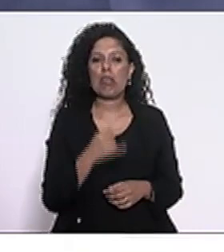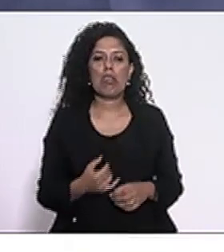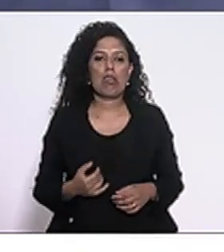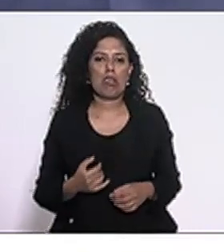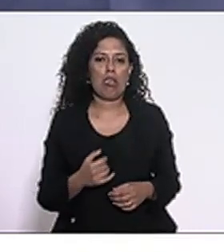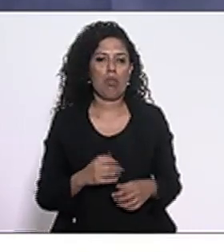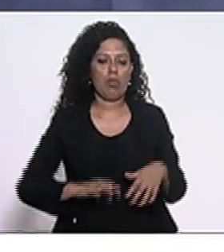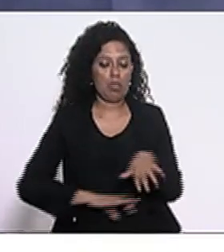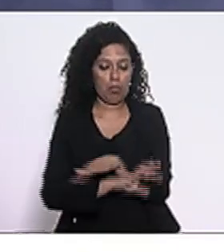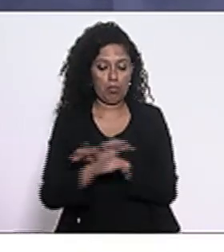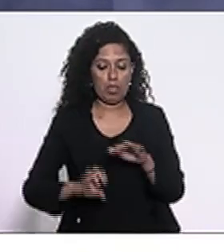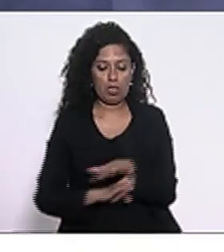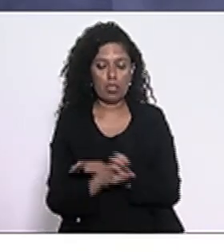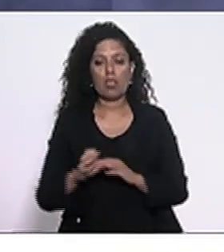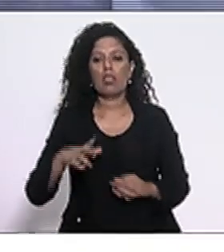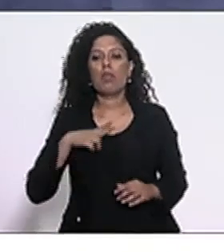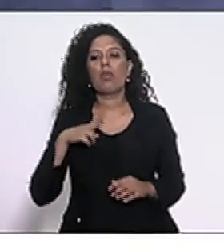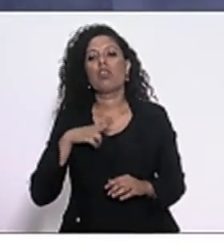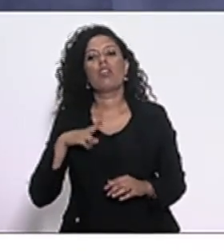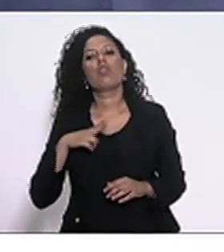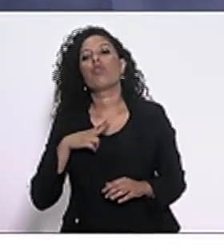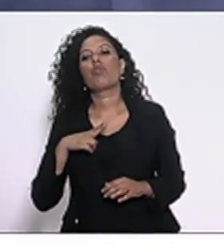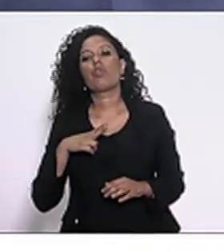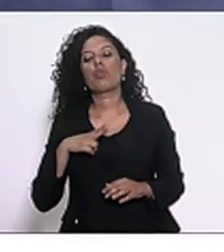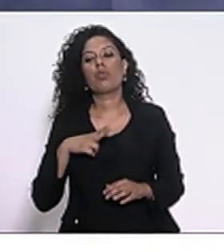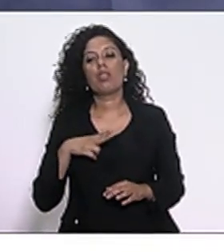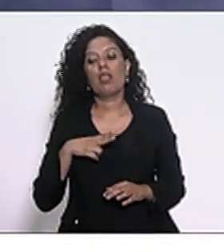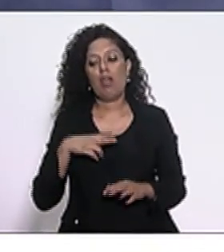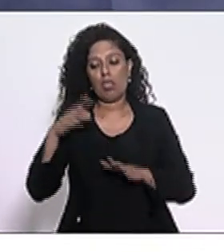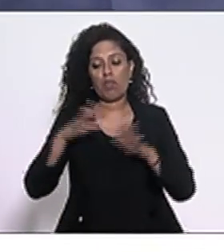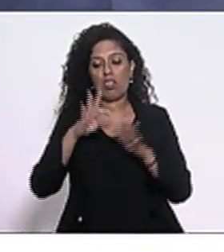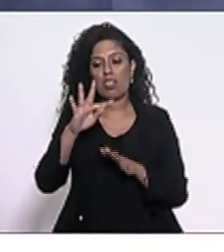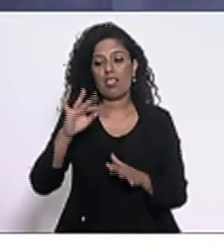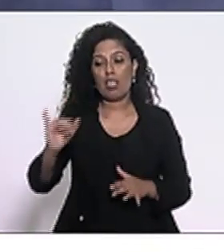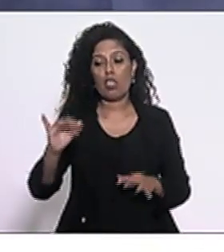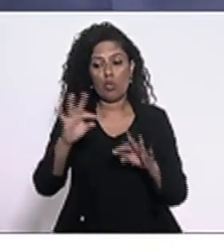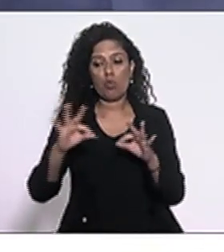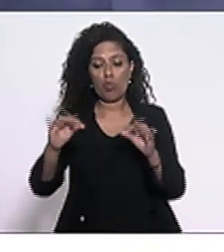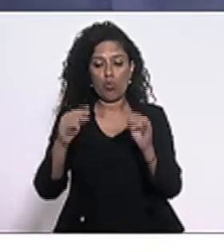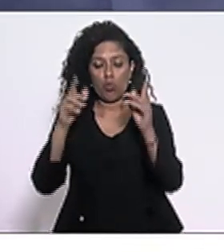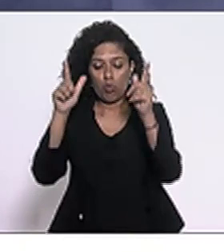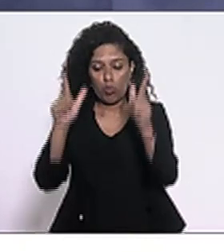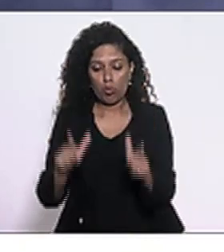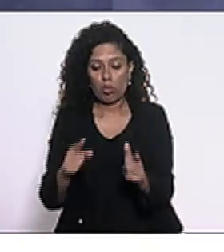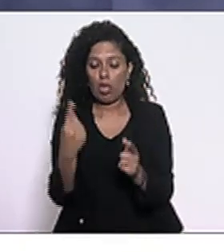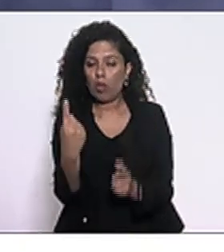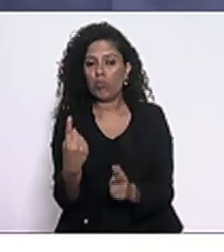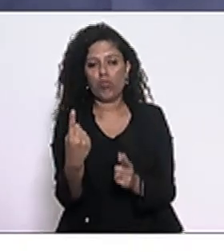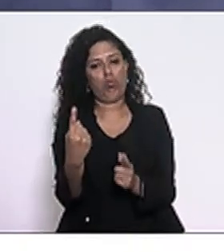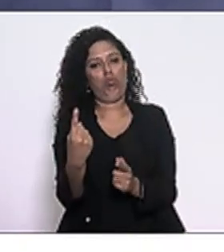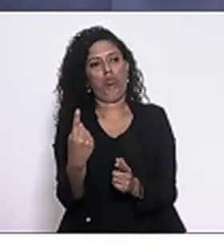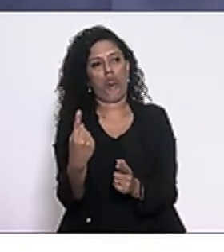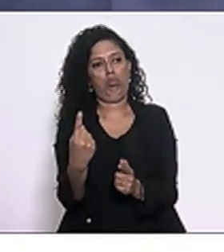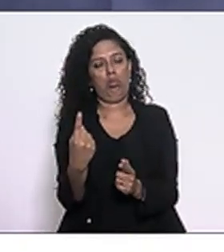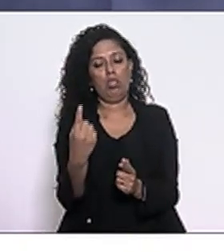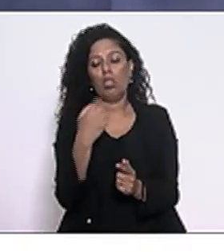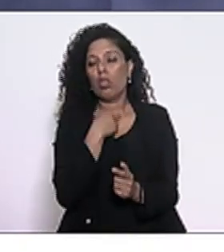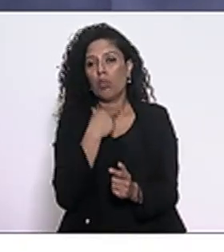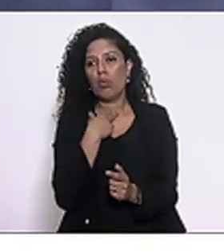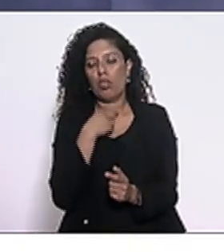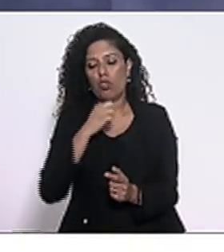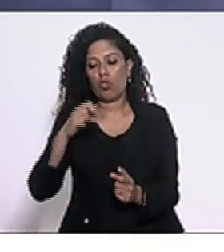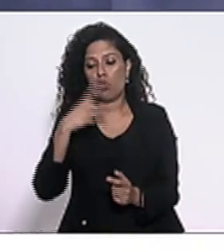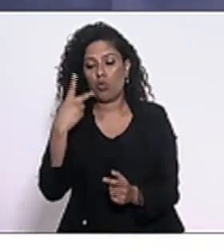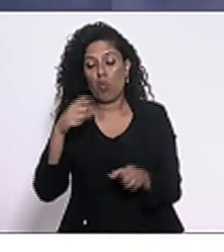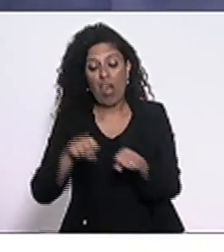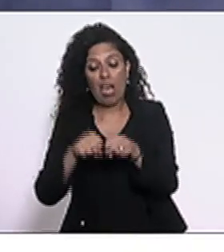empresas privadas. As TIs dessas organizações estão centralizadas. Se o computador cair, cai tudo. Não pode acontecer isso com